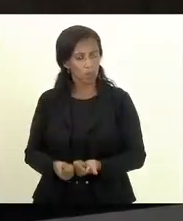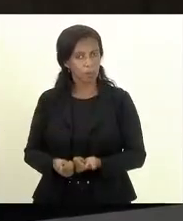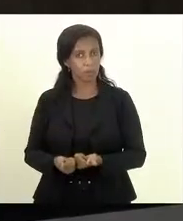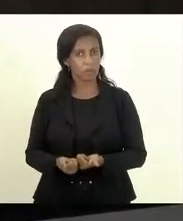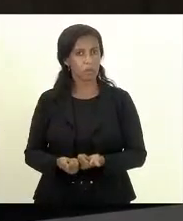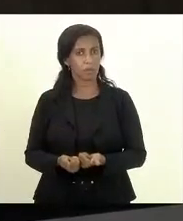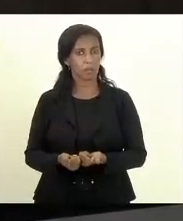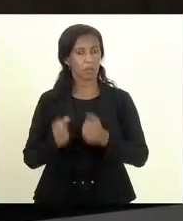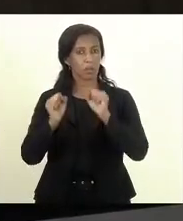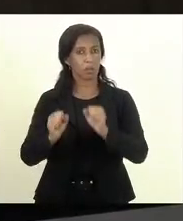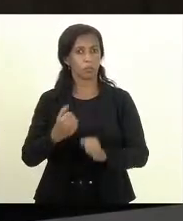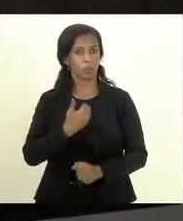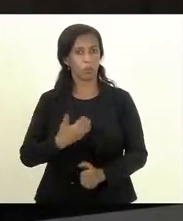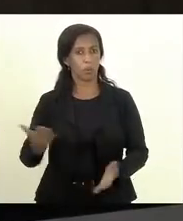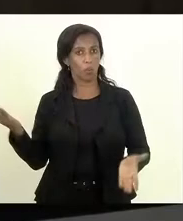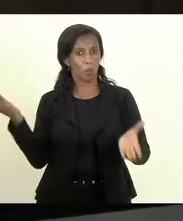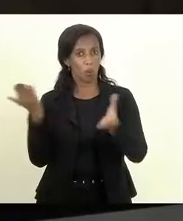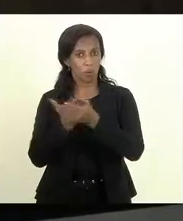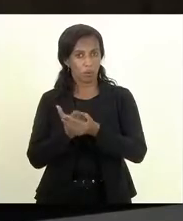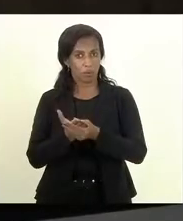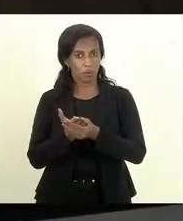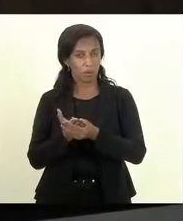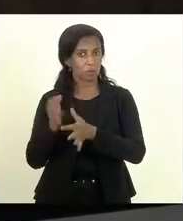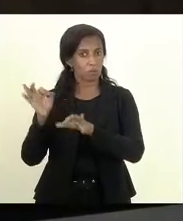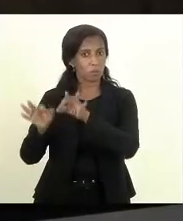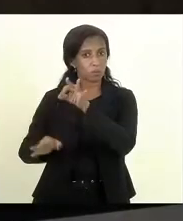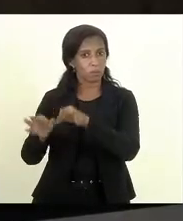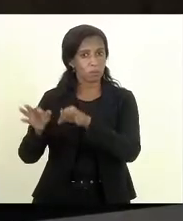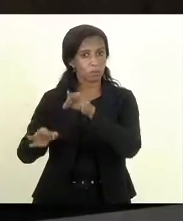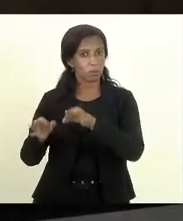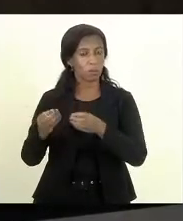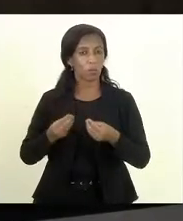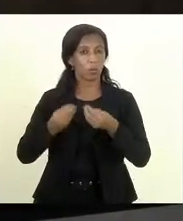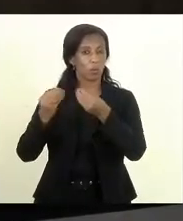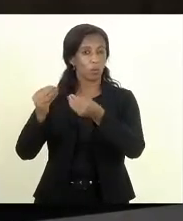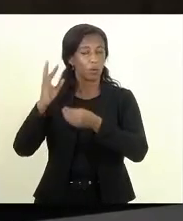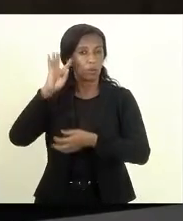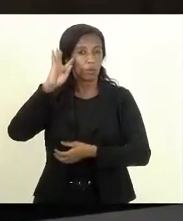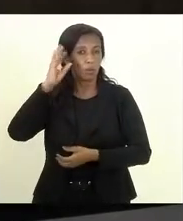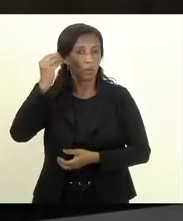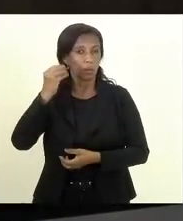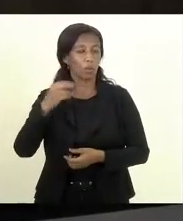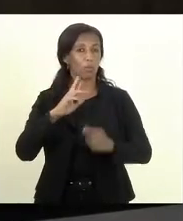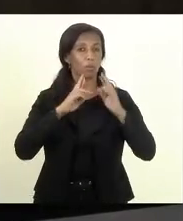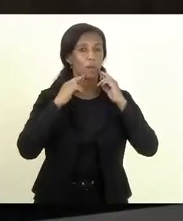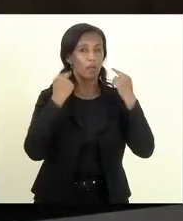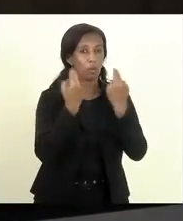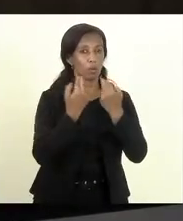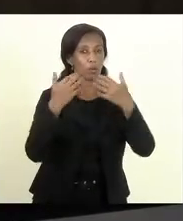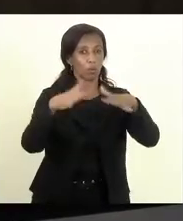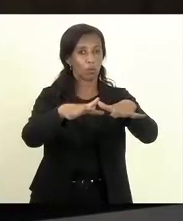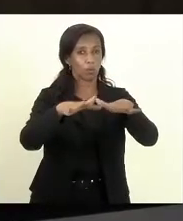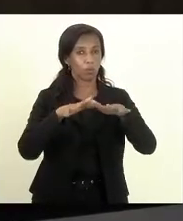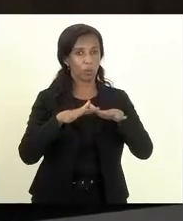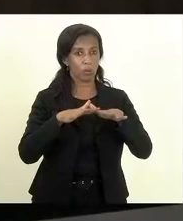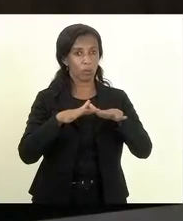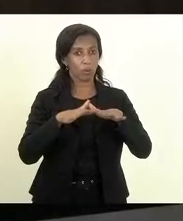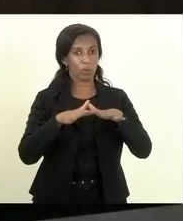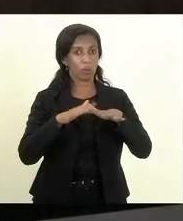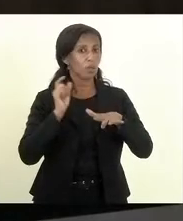Público, uma ação judicial... colocando a decisão do colegiado feito na audiência pública, que a